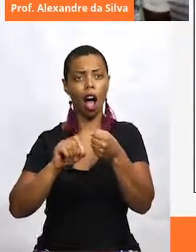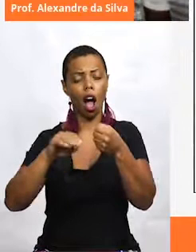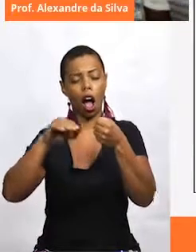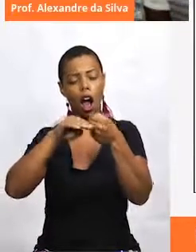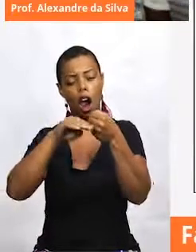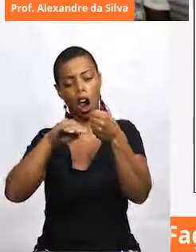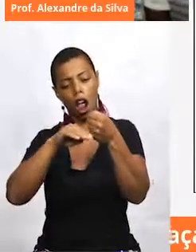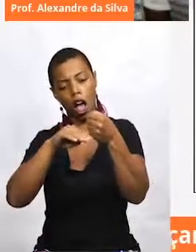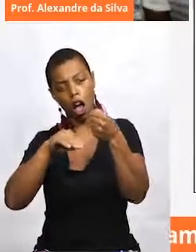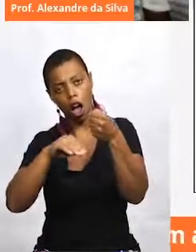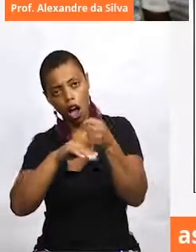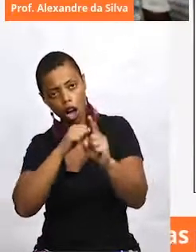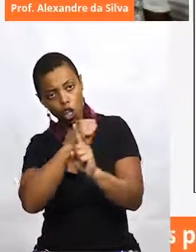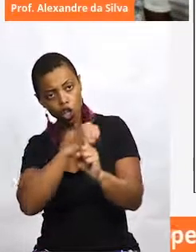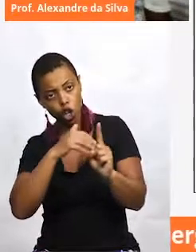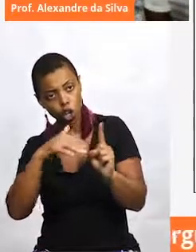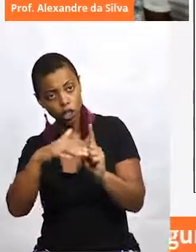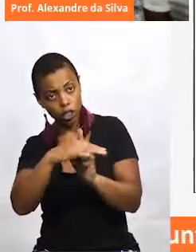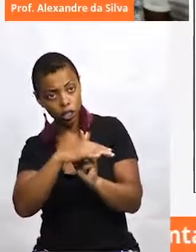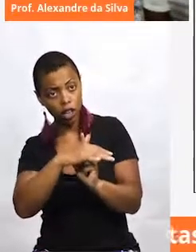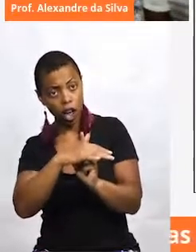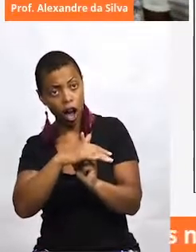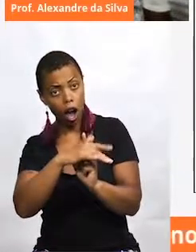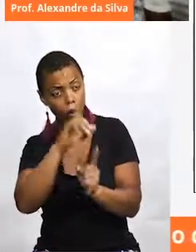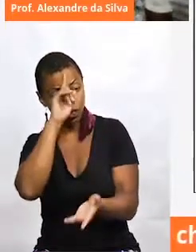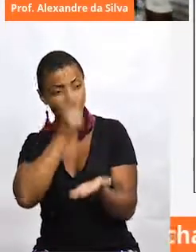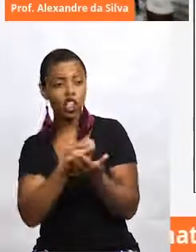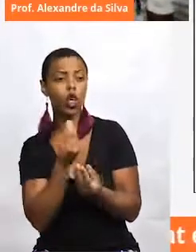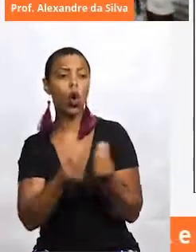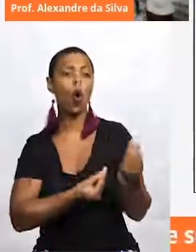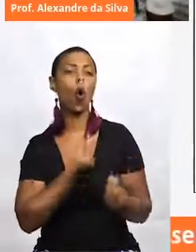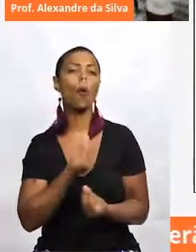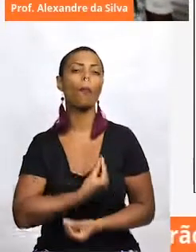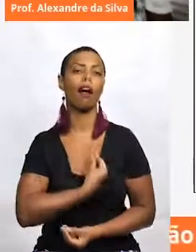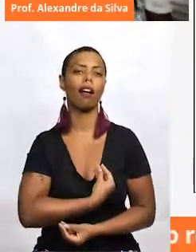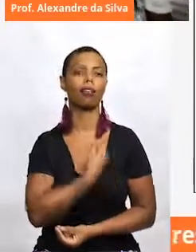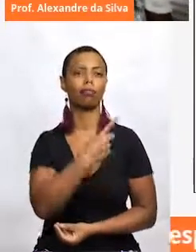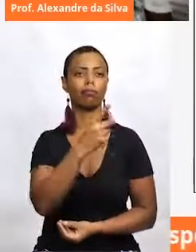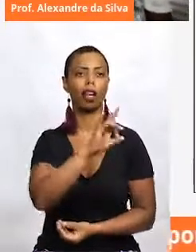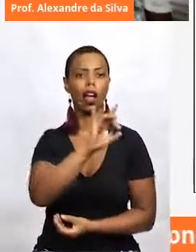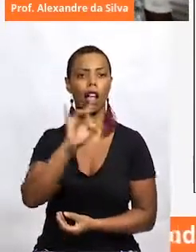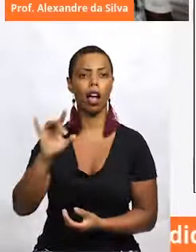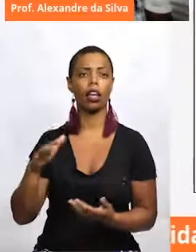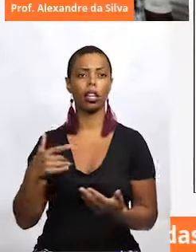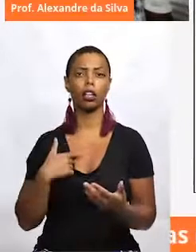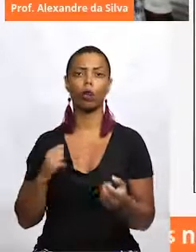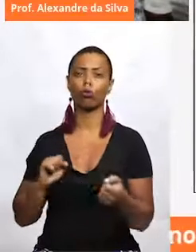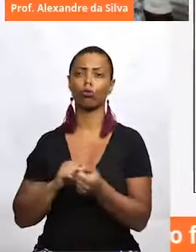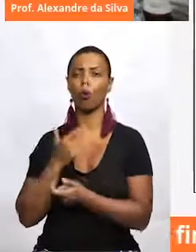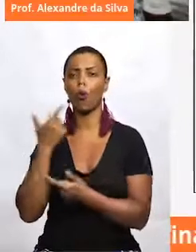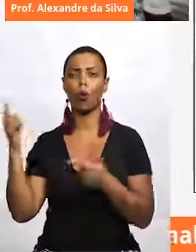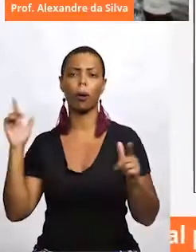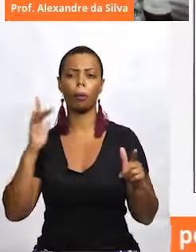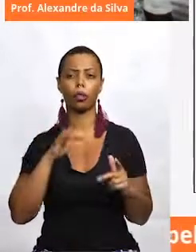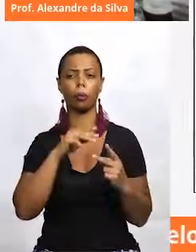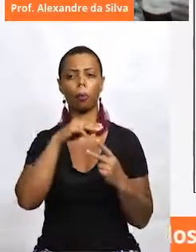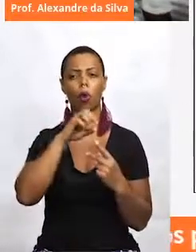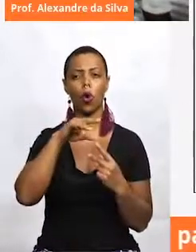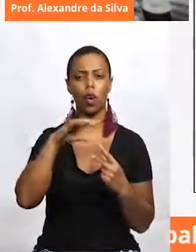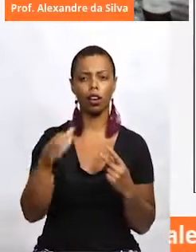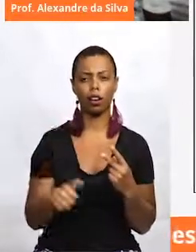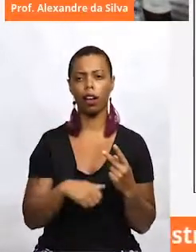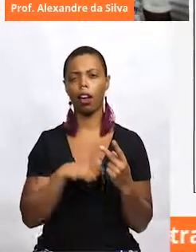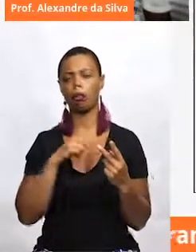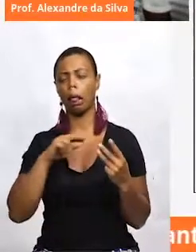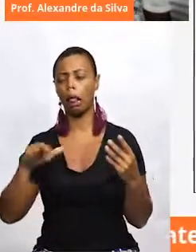que vai determinar as condições de vida, e eu vim, né, junto com outros pesquisadores da época, Mônica, Mendes, enfim, falando que